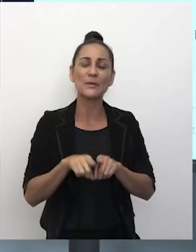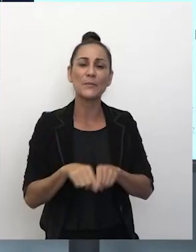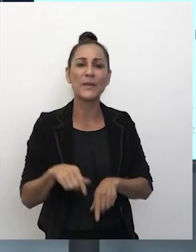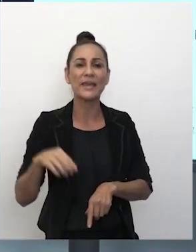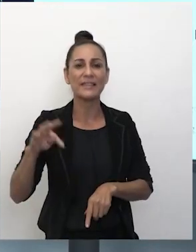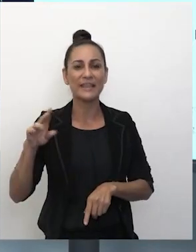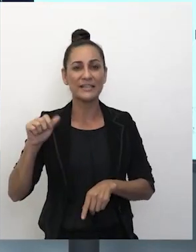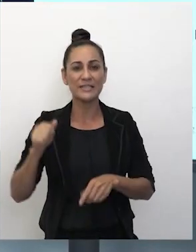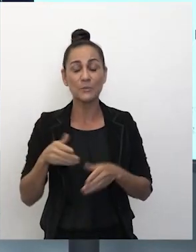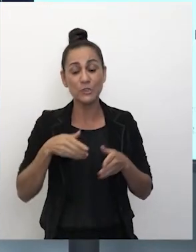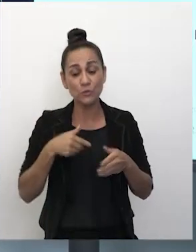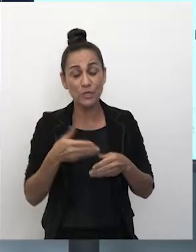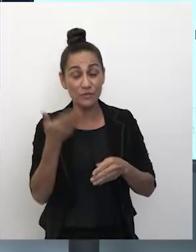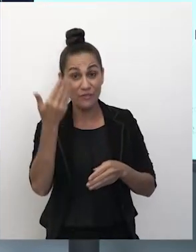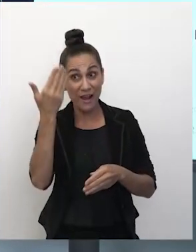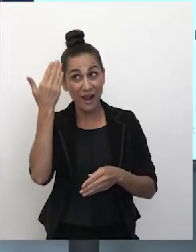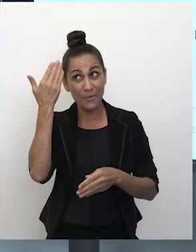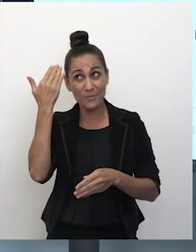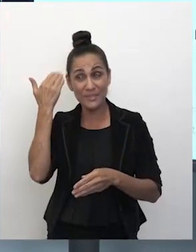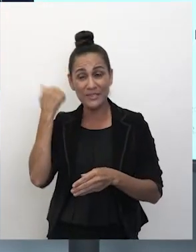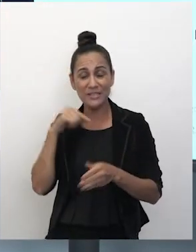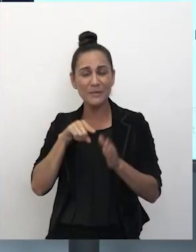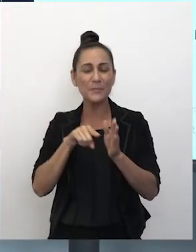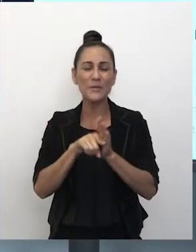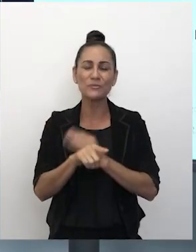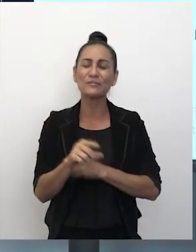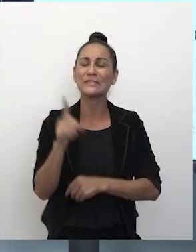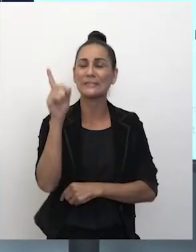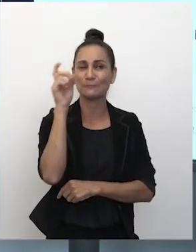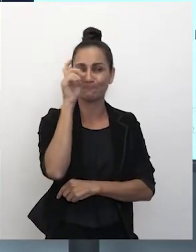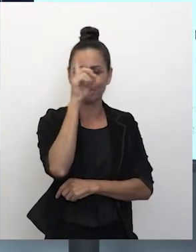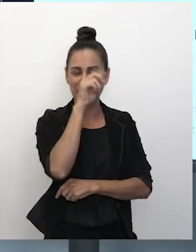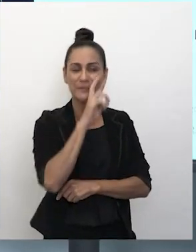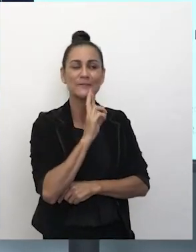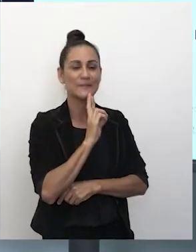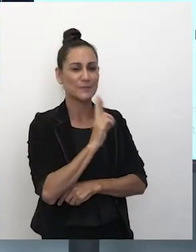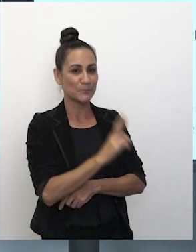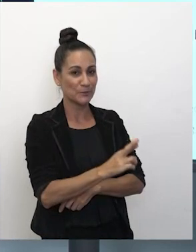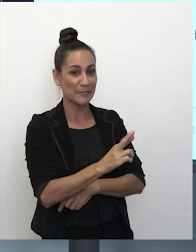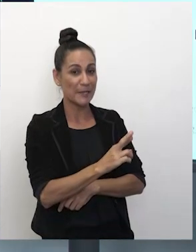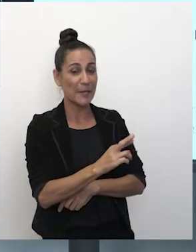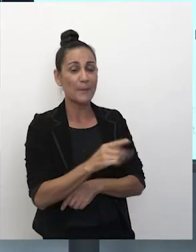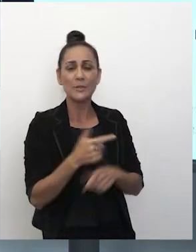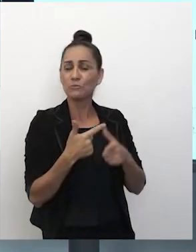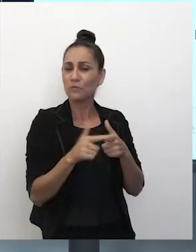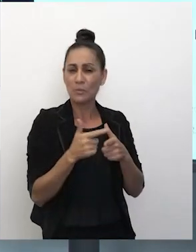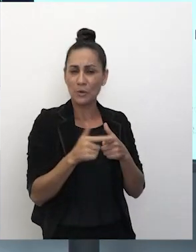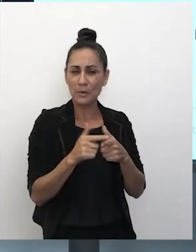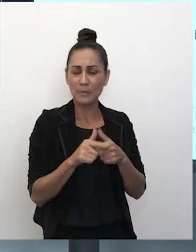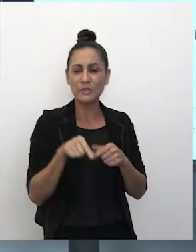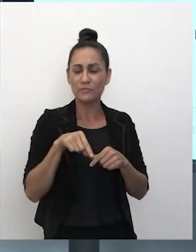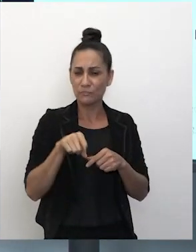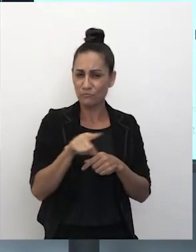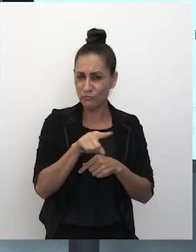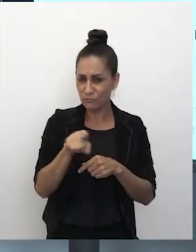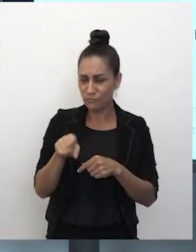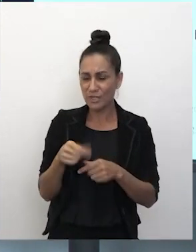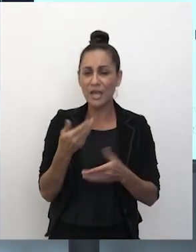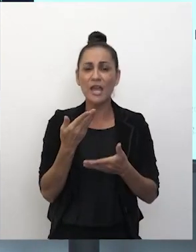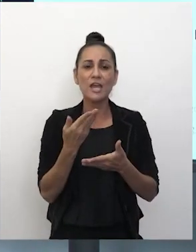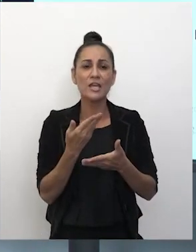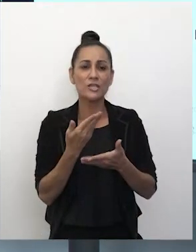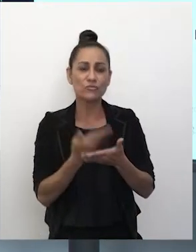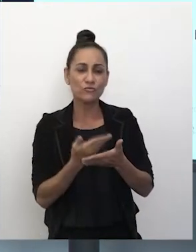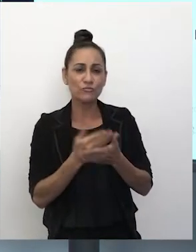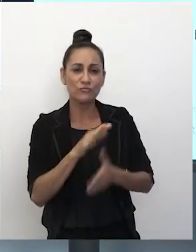conforme a gente vai indo para o passado, essa pergunta fica difícil de responder. Mas não tem problema se você, estudante, professor, não conseguiu lembrar